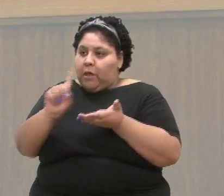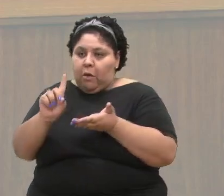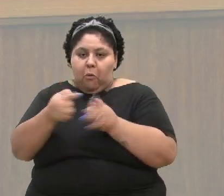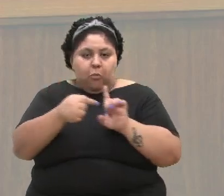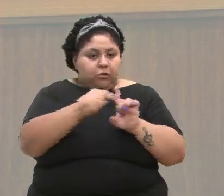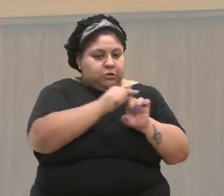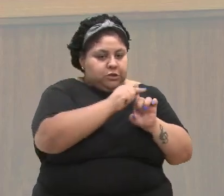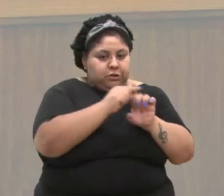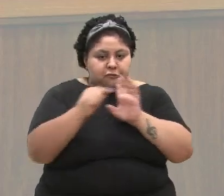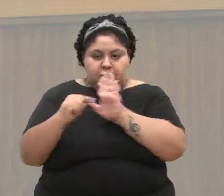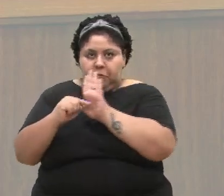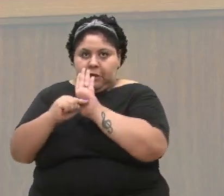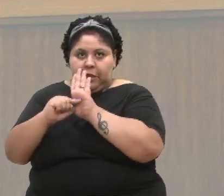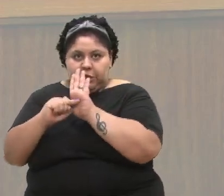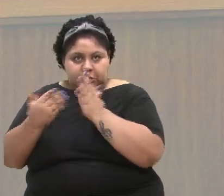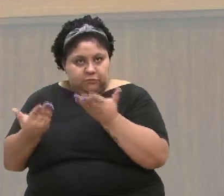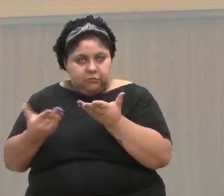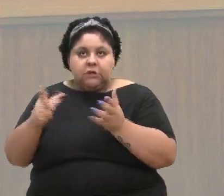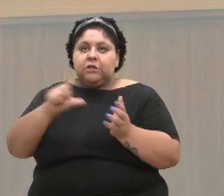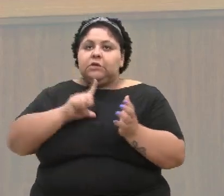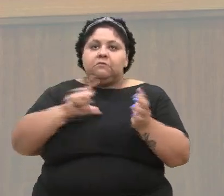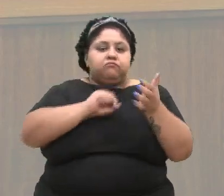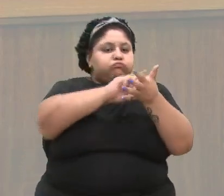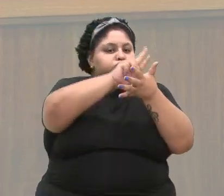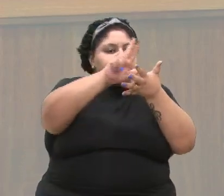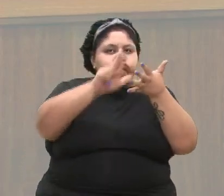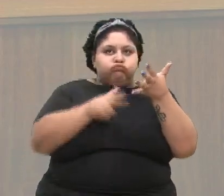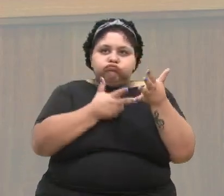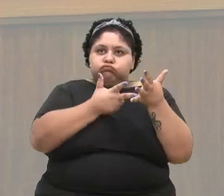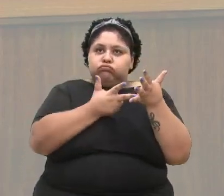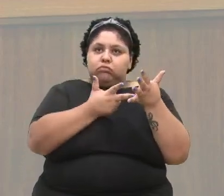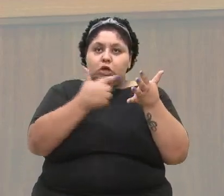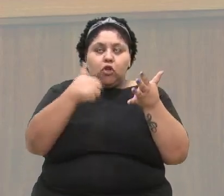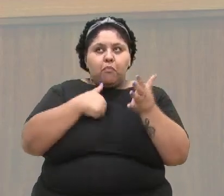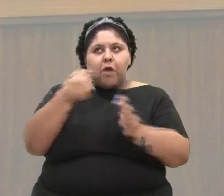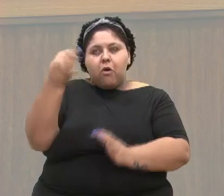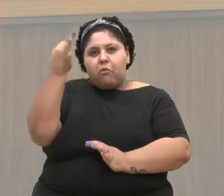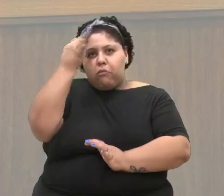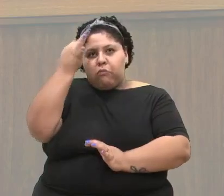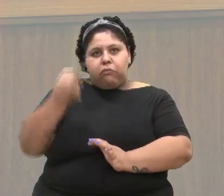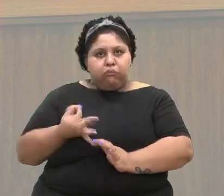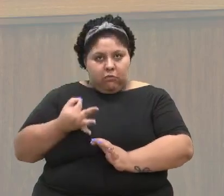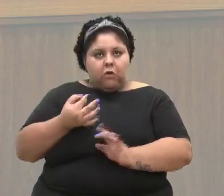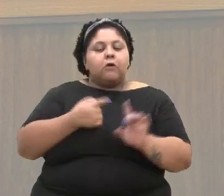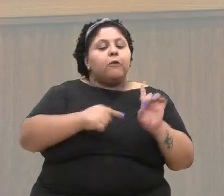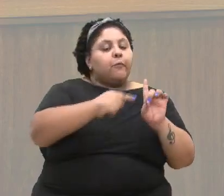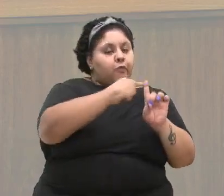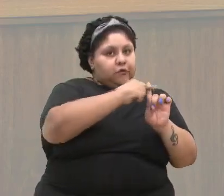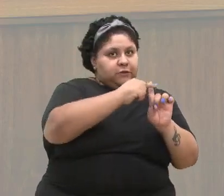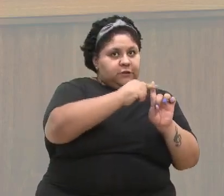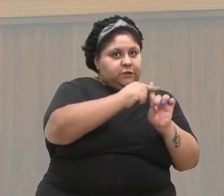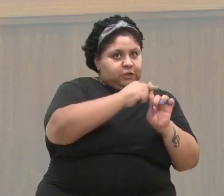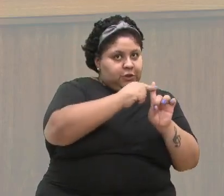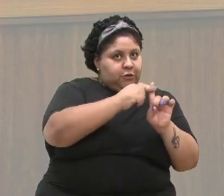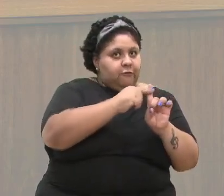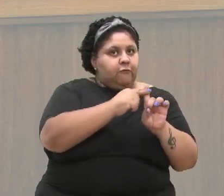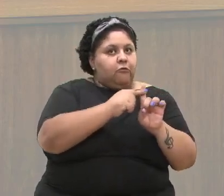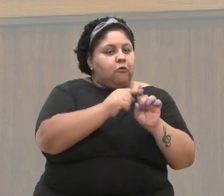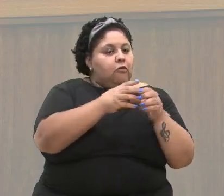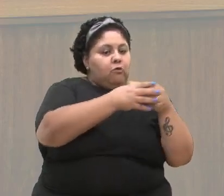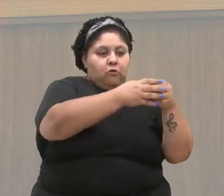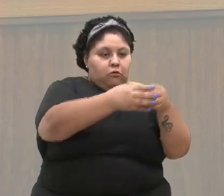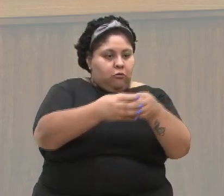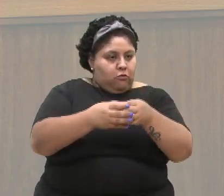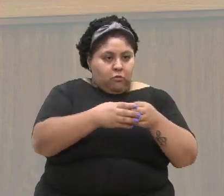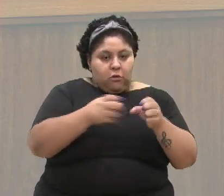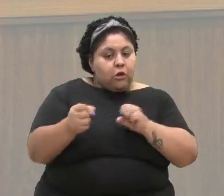negativo, ele tem diversos pontos, no meu entendimento, que são positivos à categoria, que